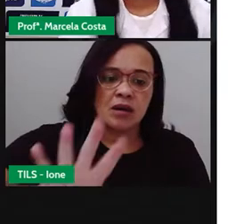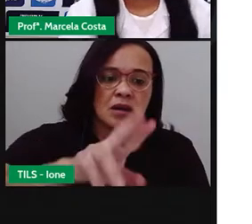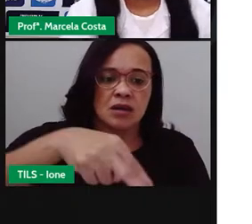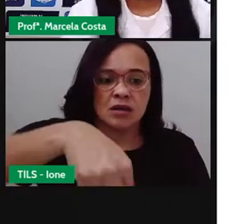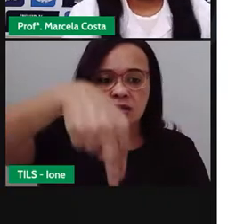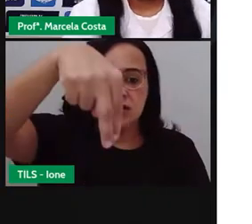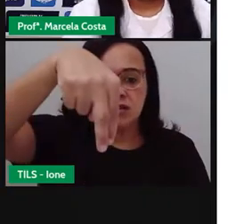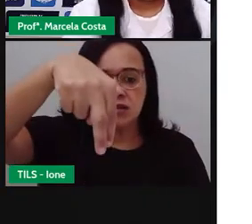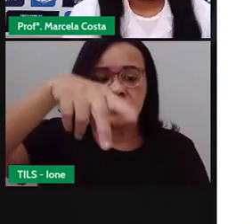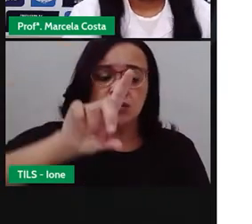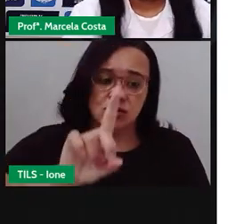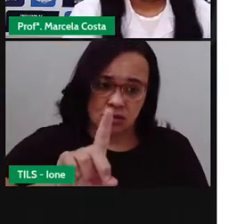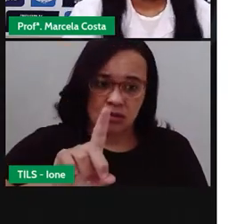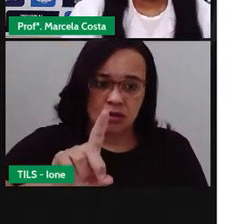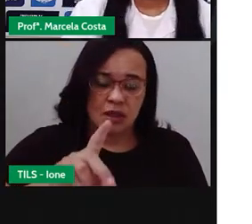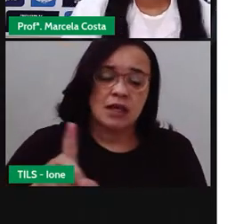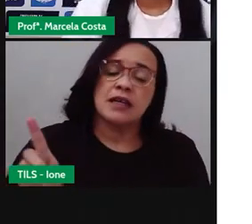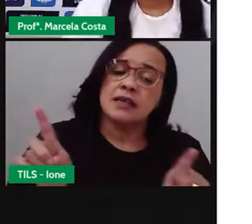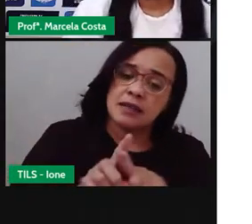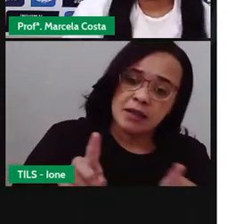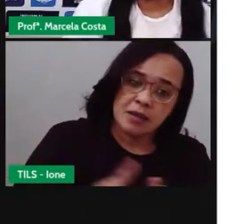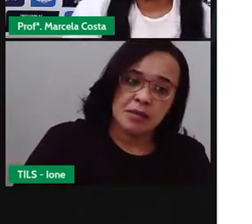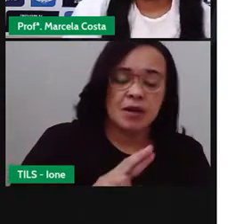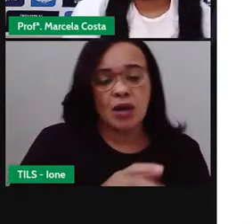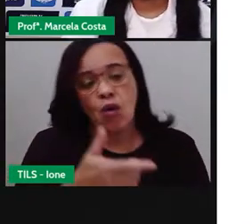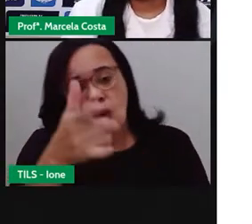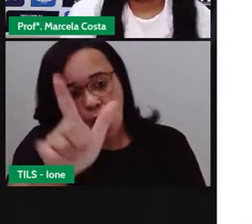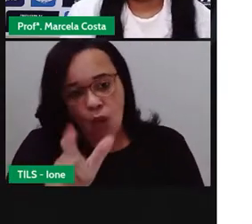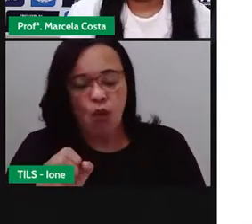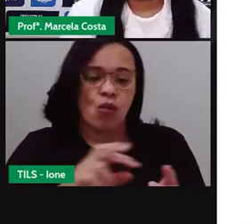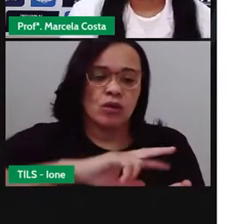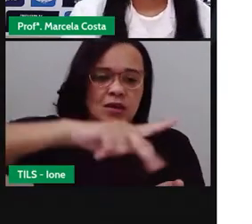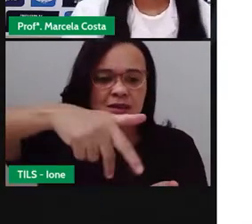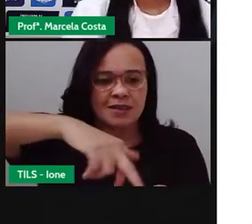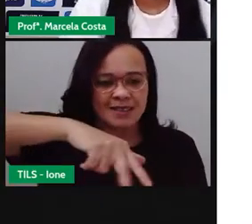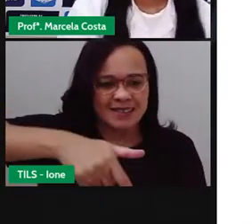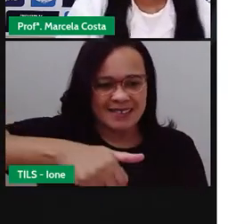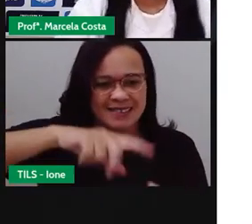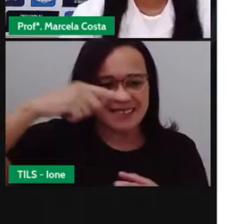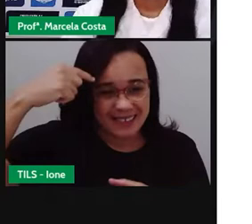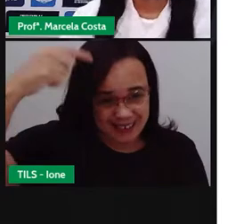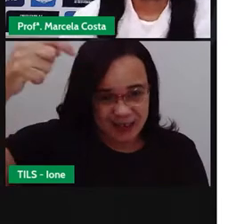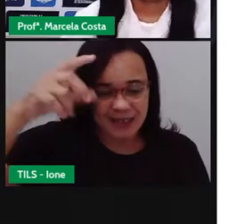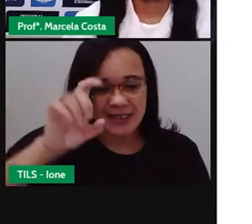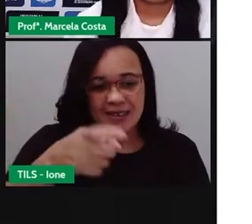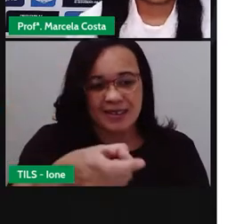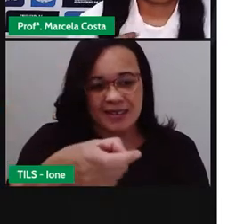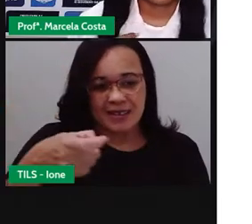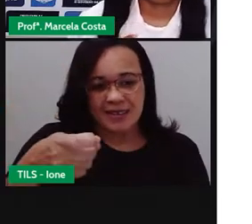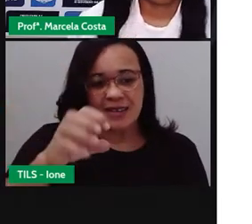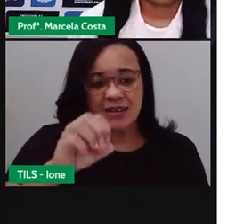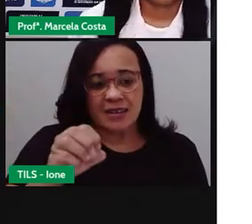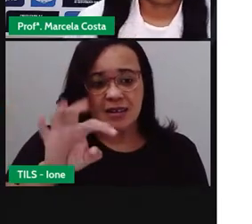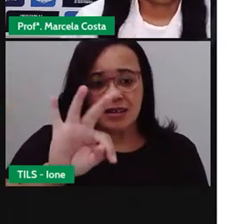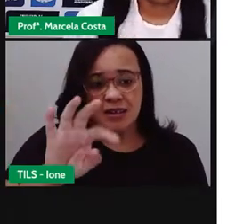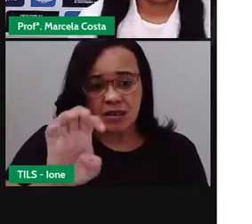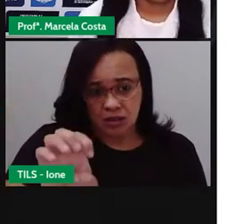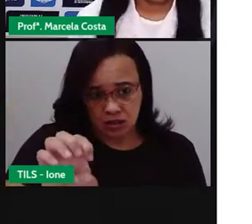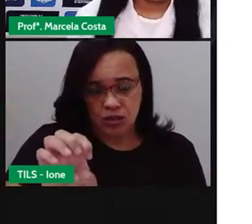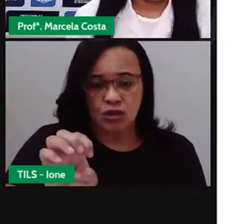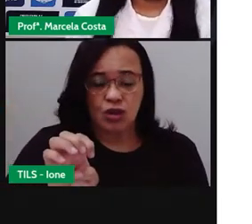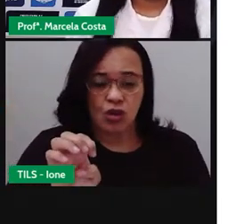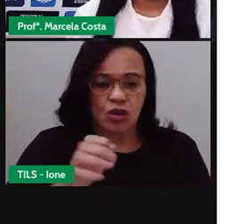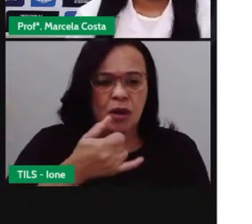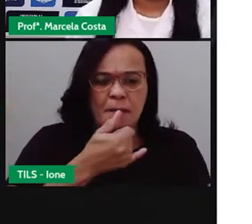Tem também o xote, que a gente já viu em uma das nossas aulas, que vai lembrar muito